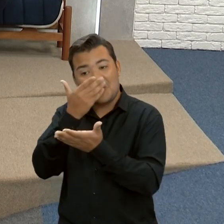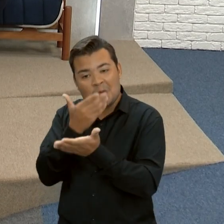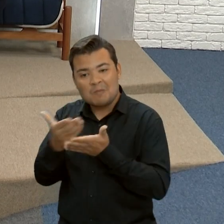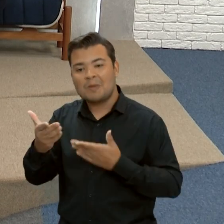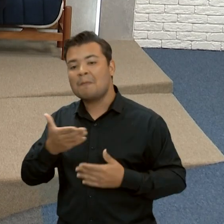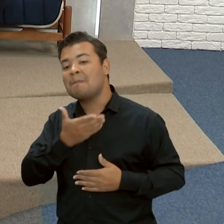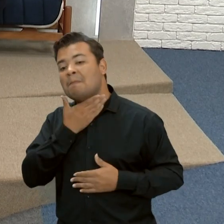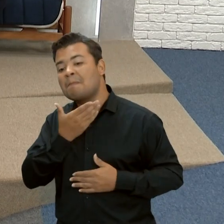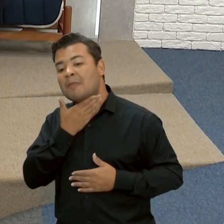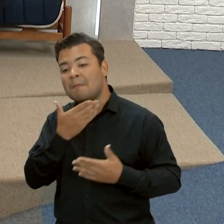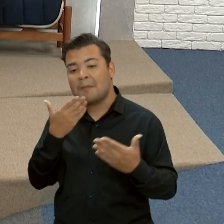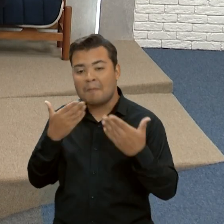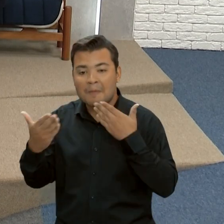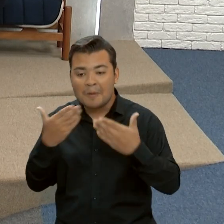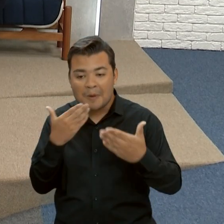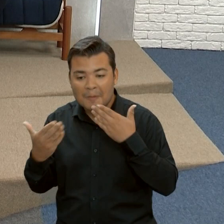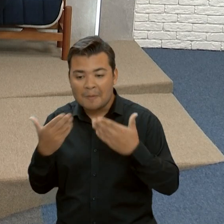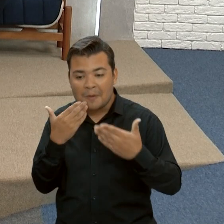professora Simone,